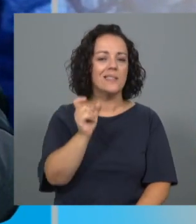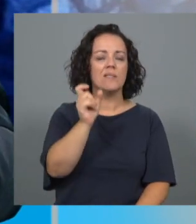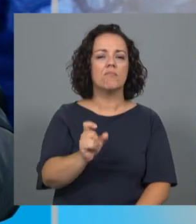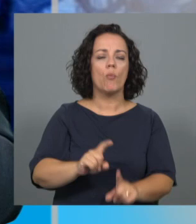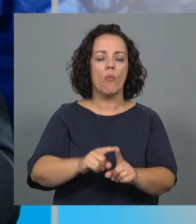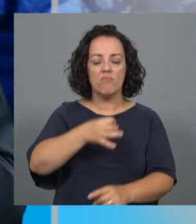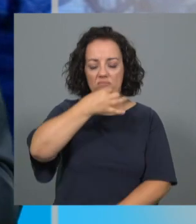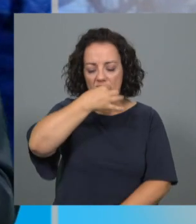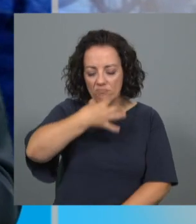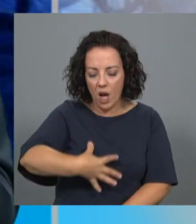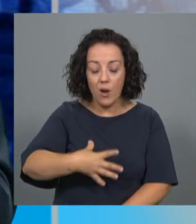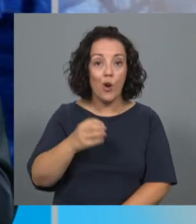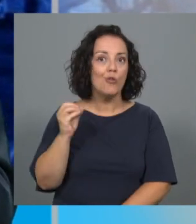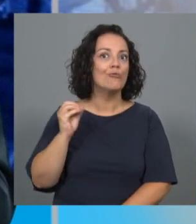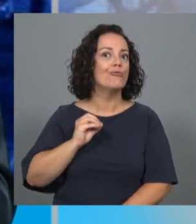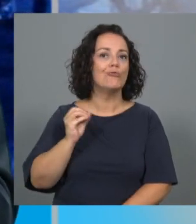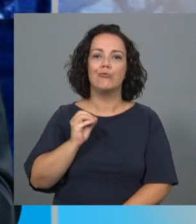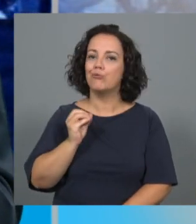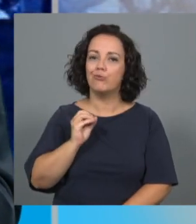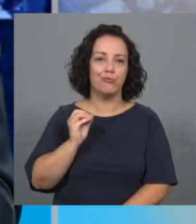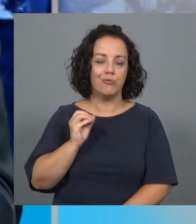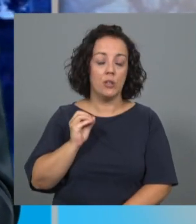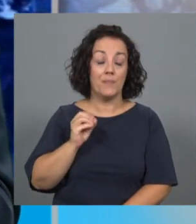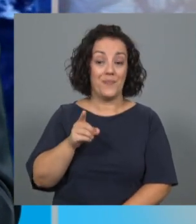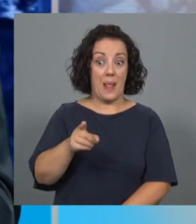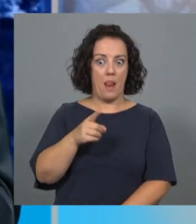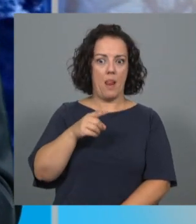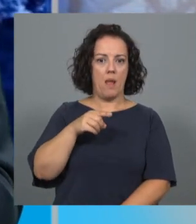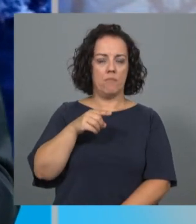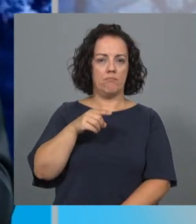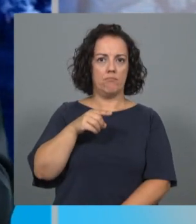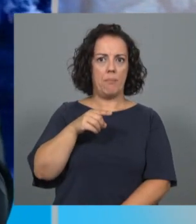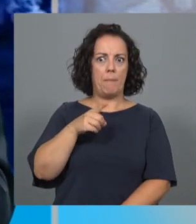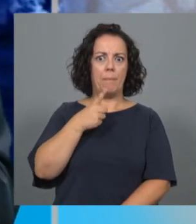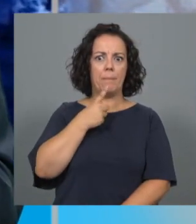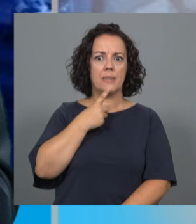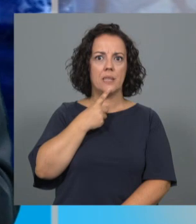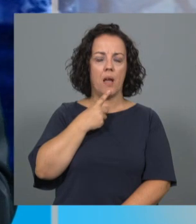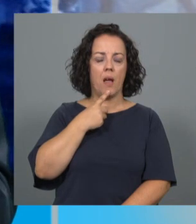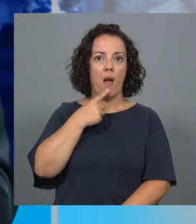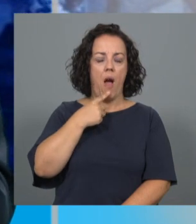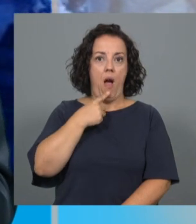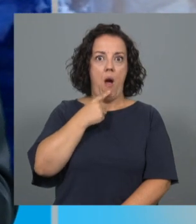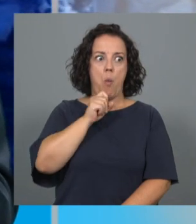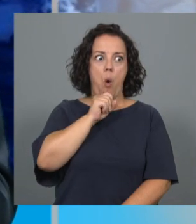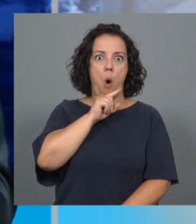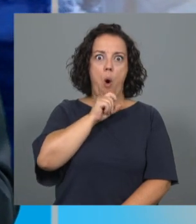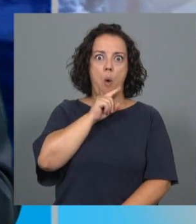resignou. E quando percebe, quando há esta oportunidade